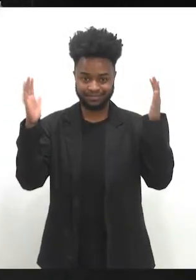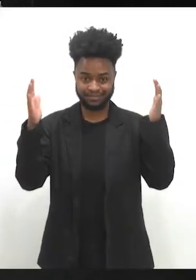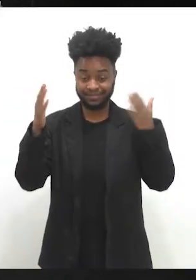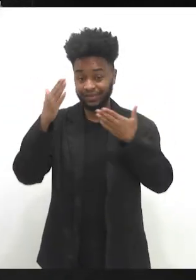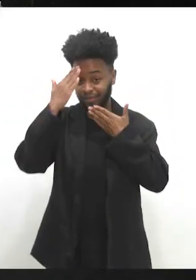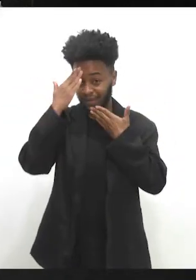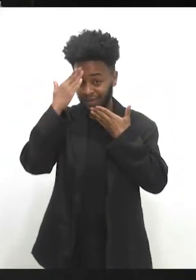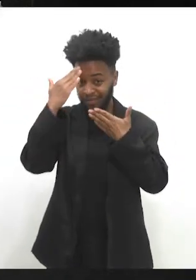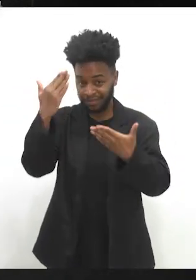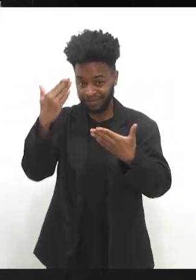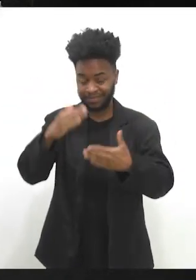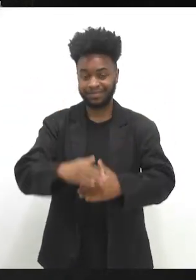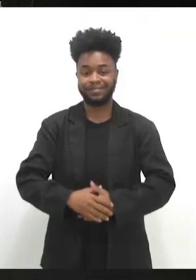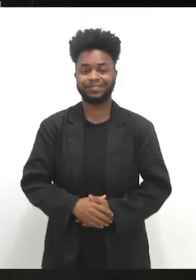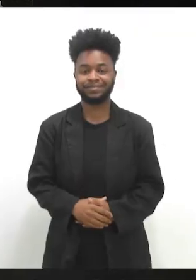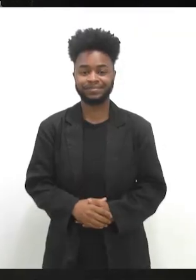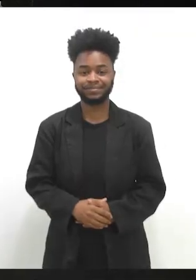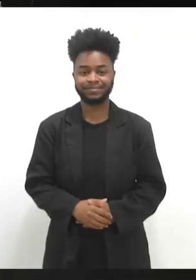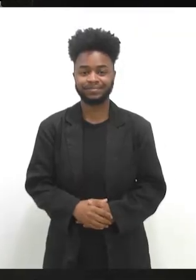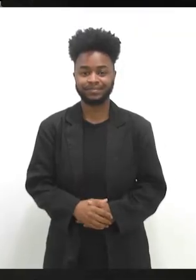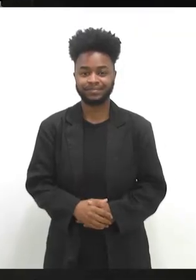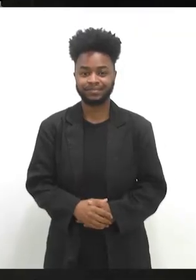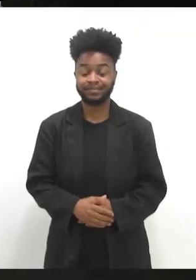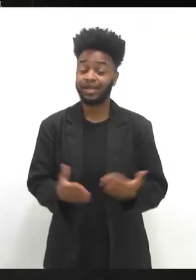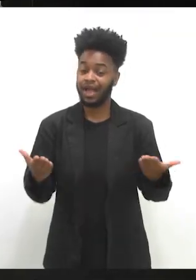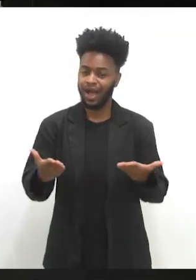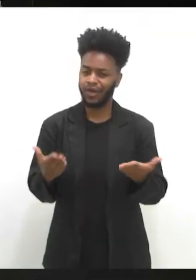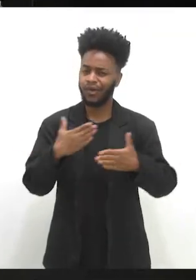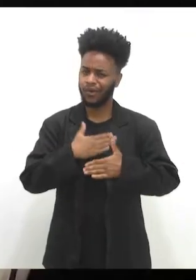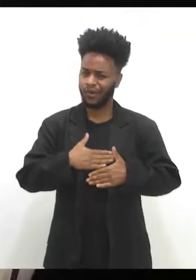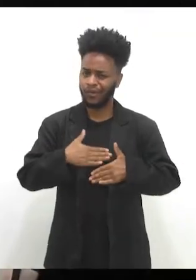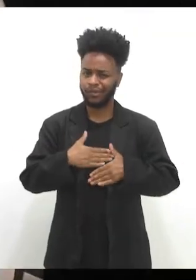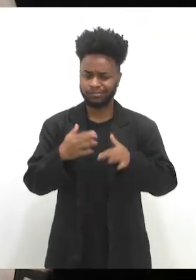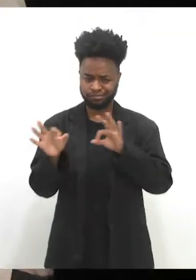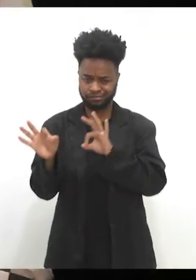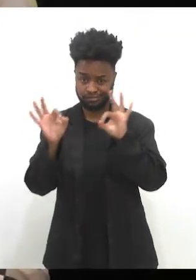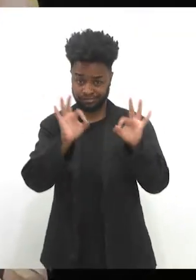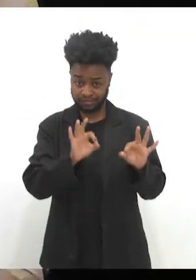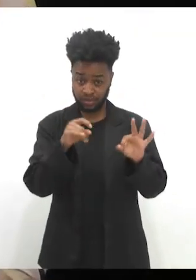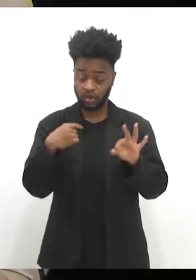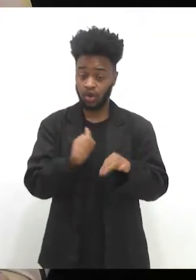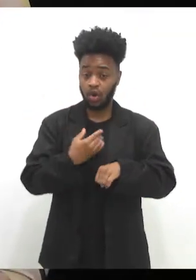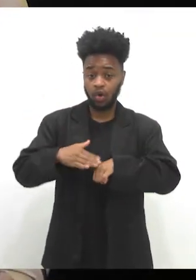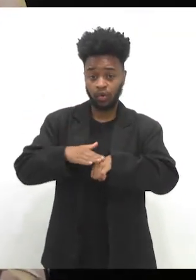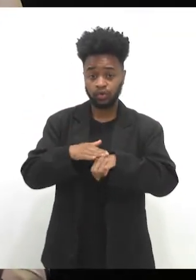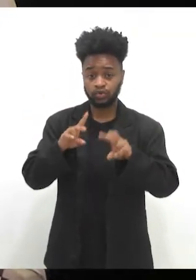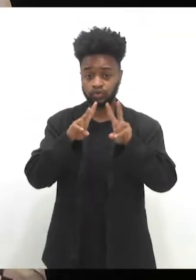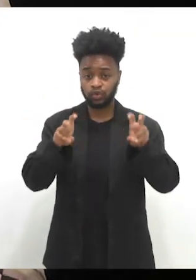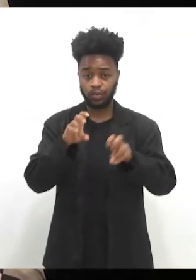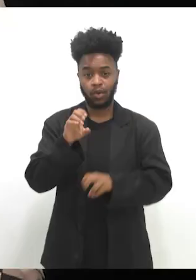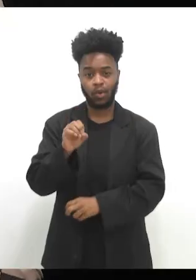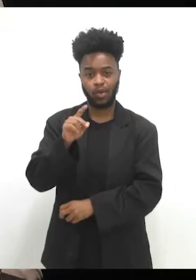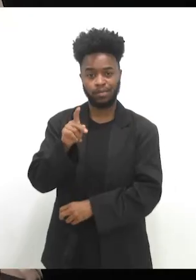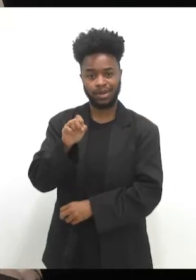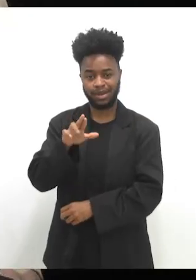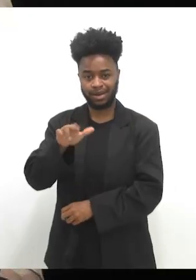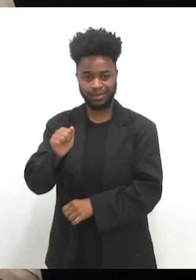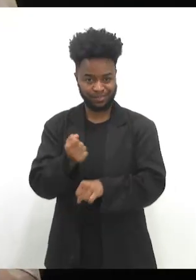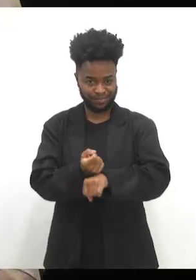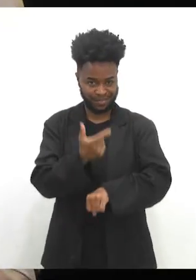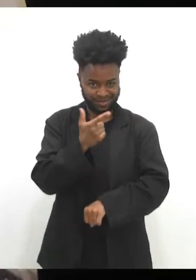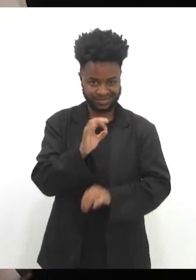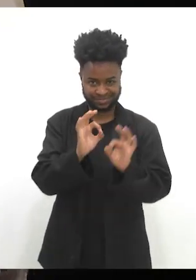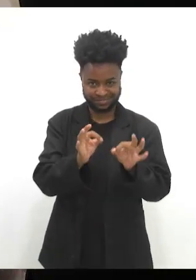Muito obrigada. E é com esse gostinho que a gente vem aqui conversar sobre a Ópera do